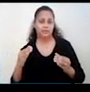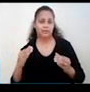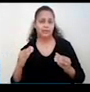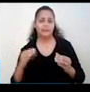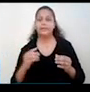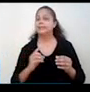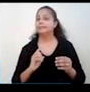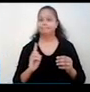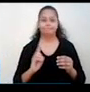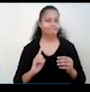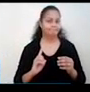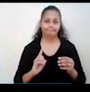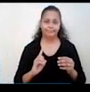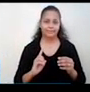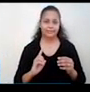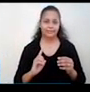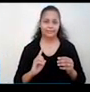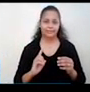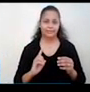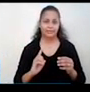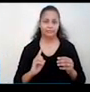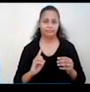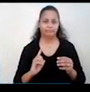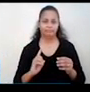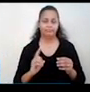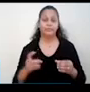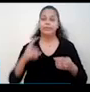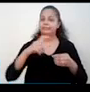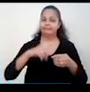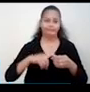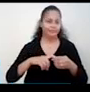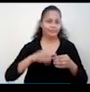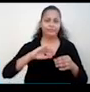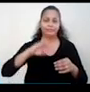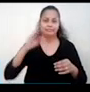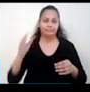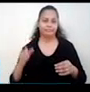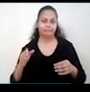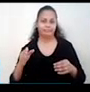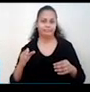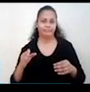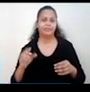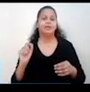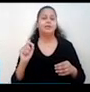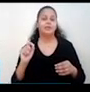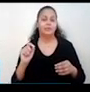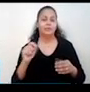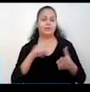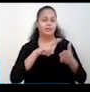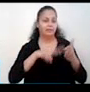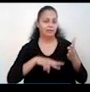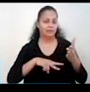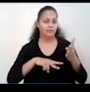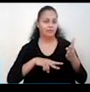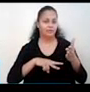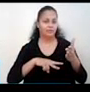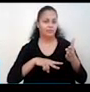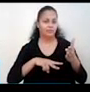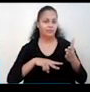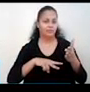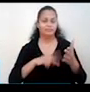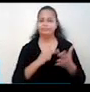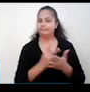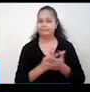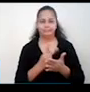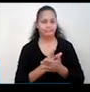Não faz parte aí do Planalto Meridional. A gente leu aí que faz parte do Planalto Meridional? Não, essa afirmação